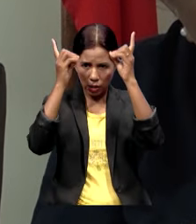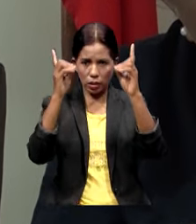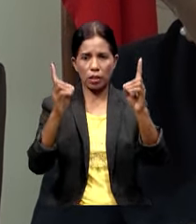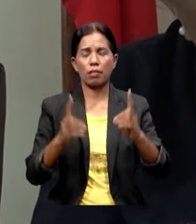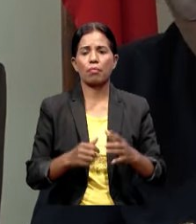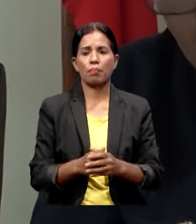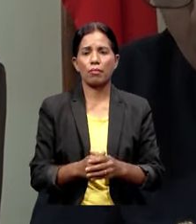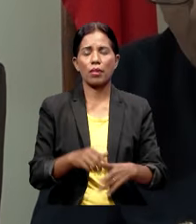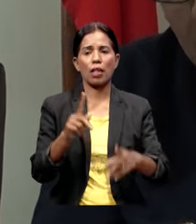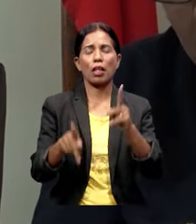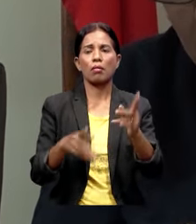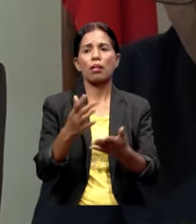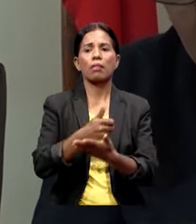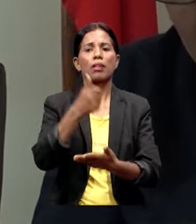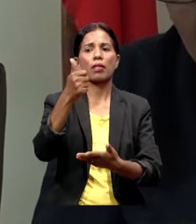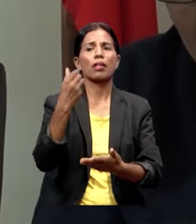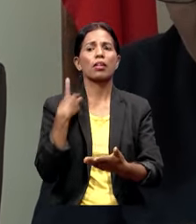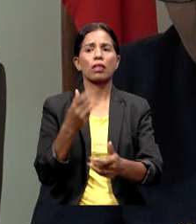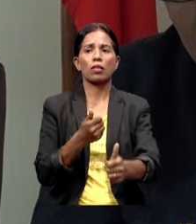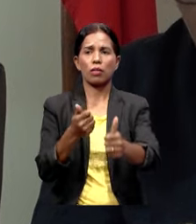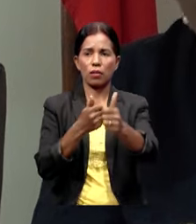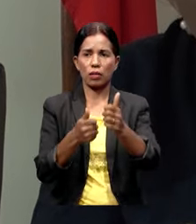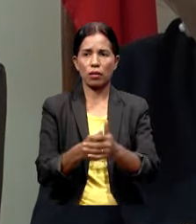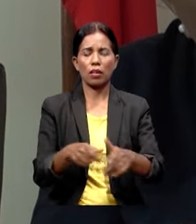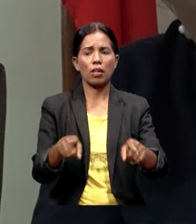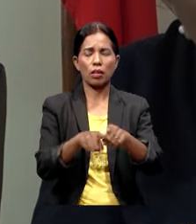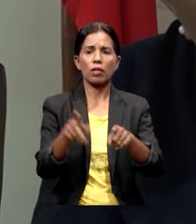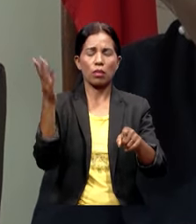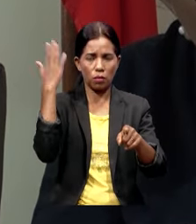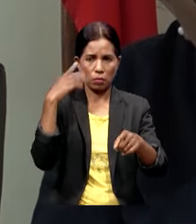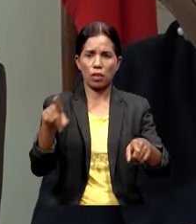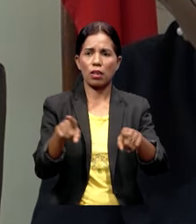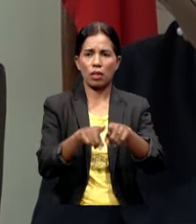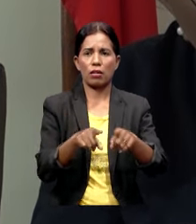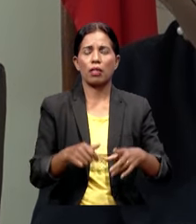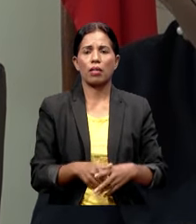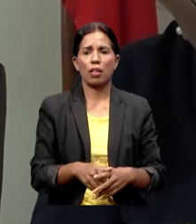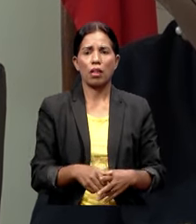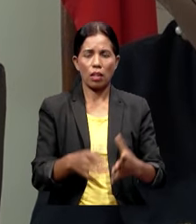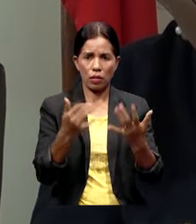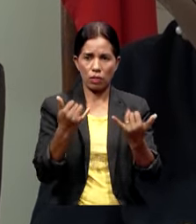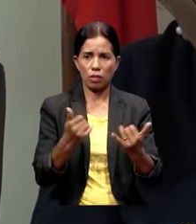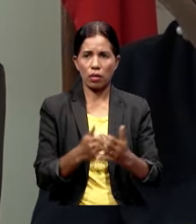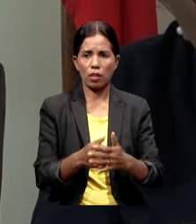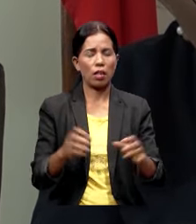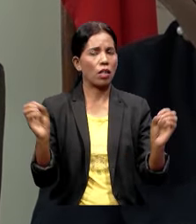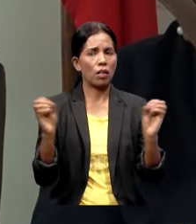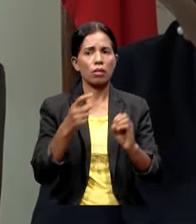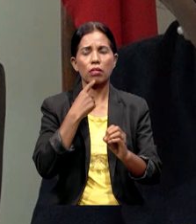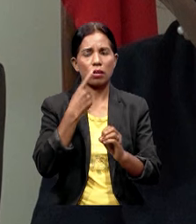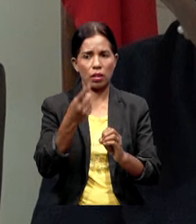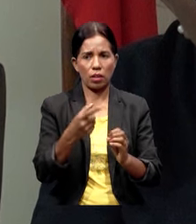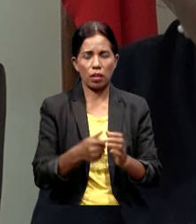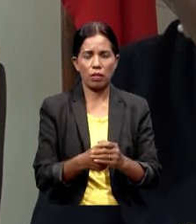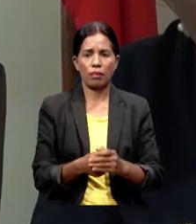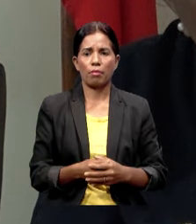é uma mana é claro que tá tuir anessa moço ulu kanessa né ne duni maka la os de katak